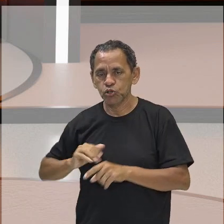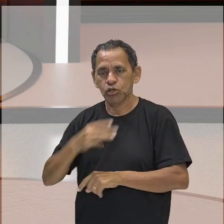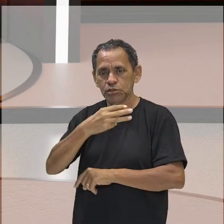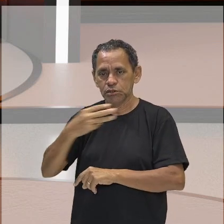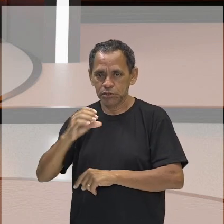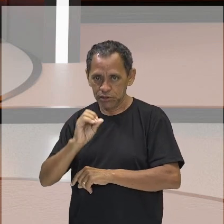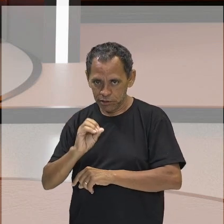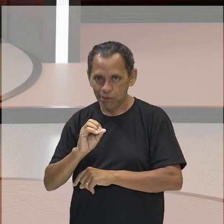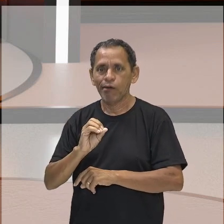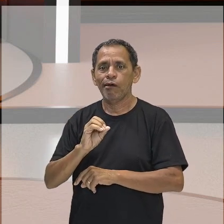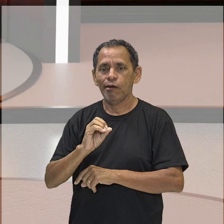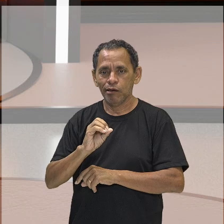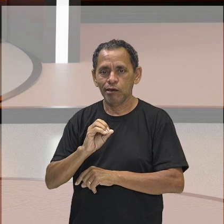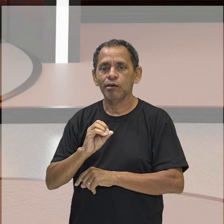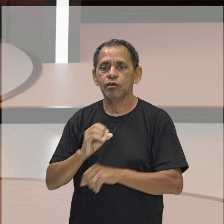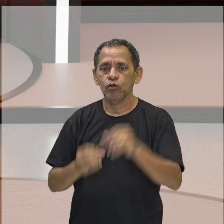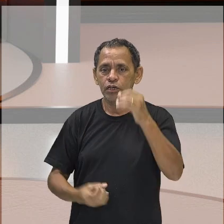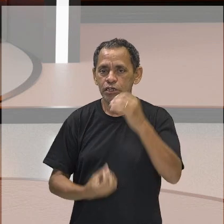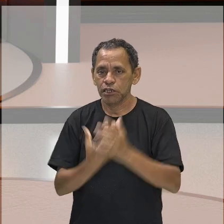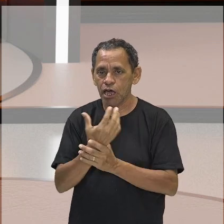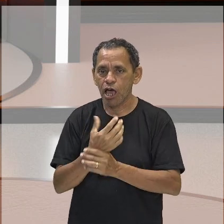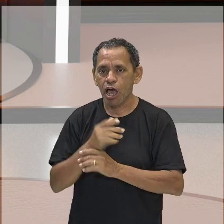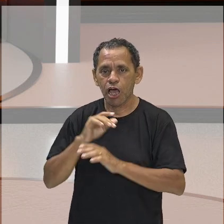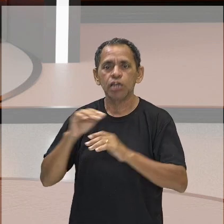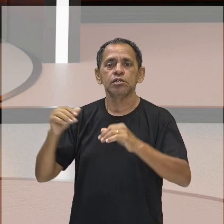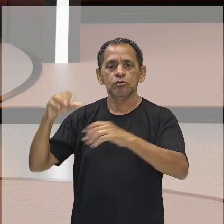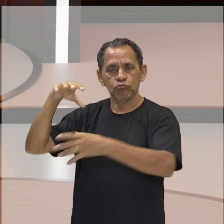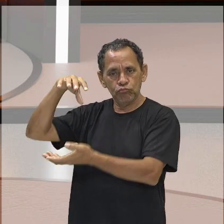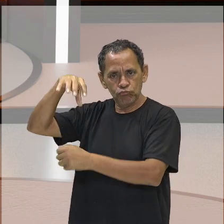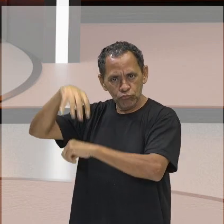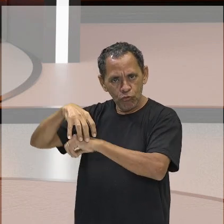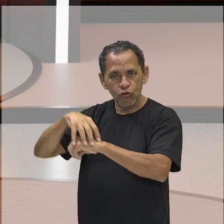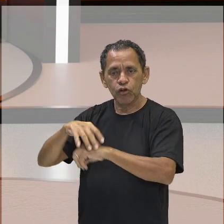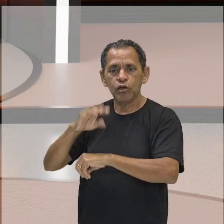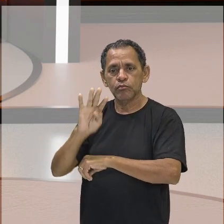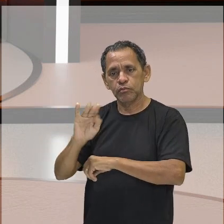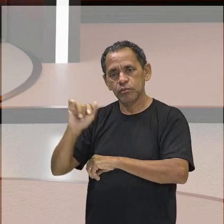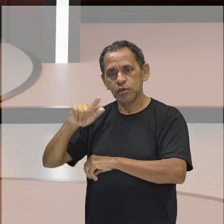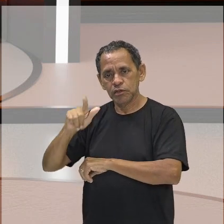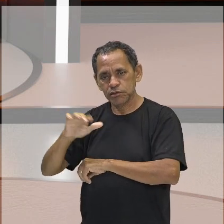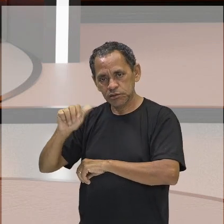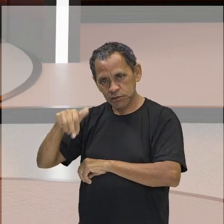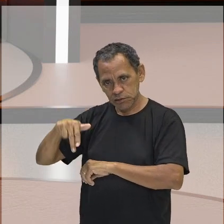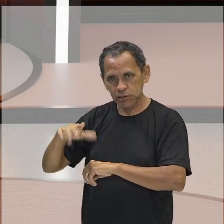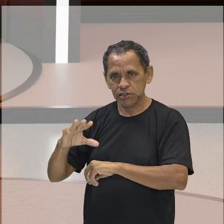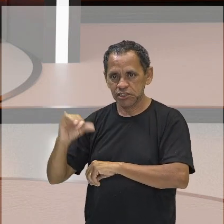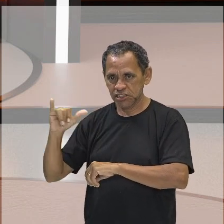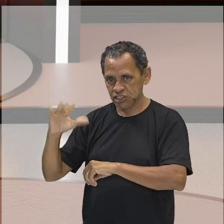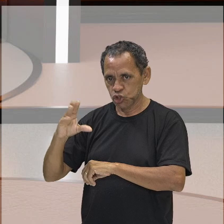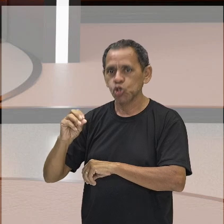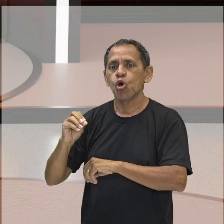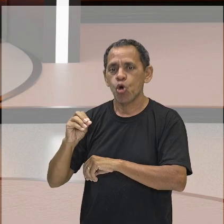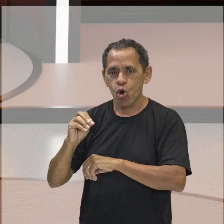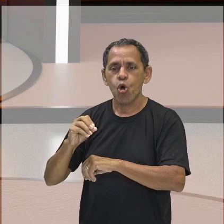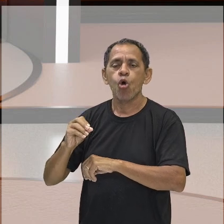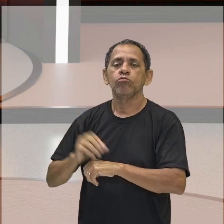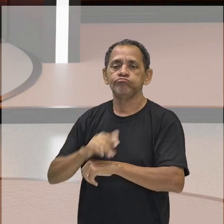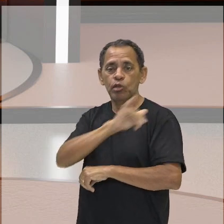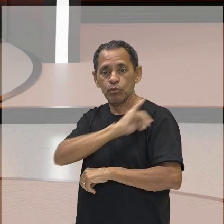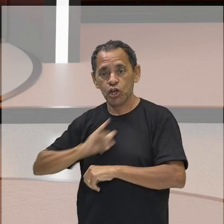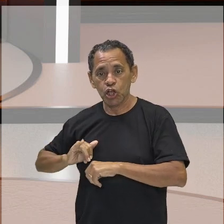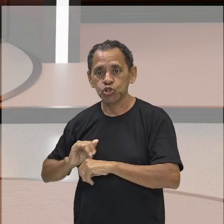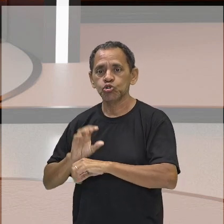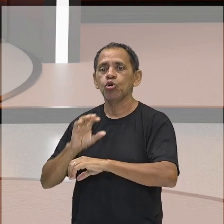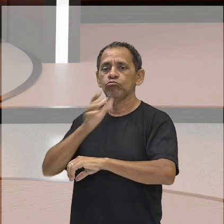330, sobre uma antiga povoação chamada Bizâncio. Quem a criou foi o imperador Constantino, por isso o nome,